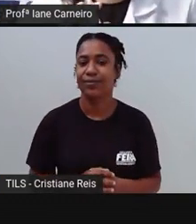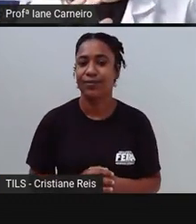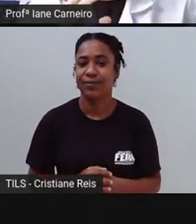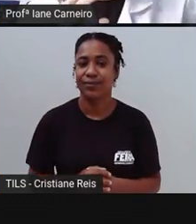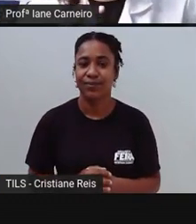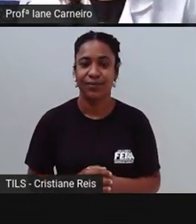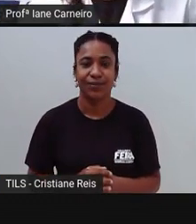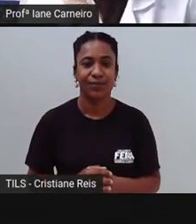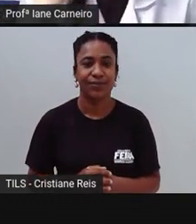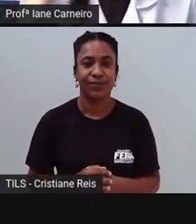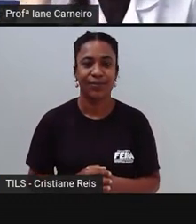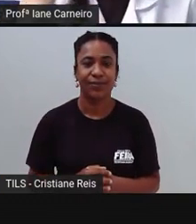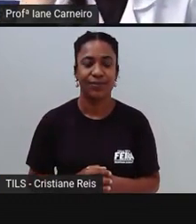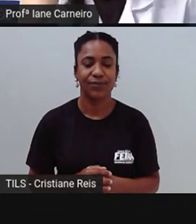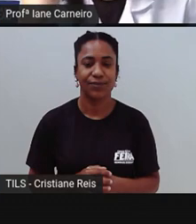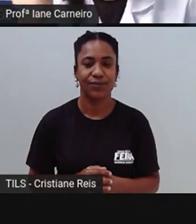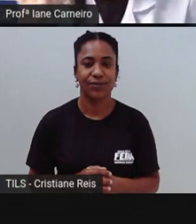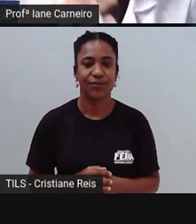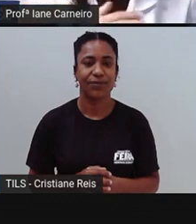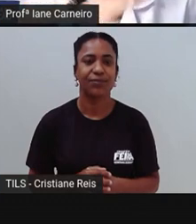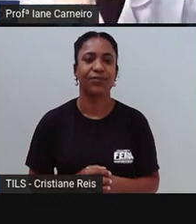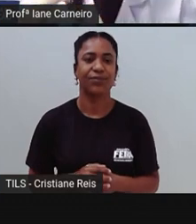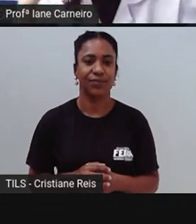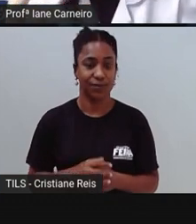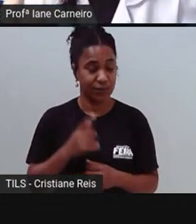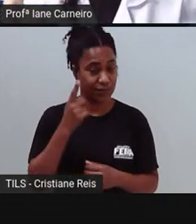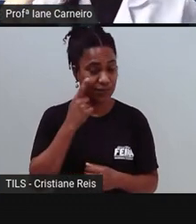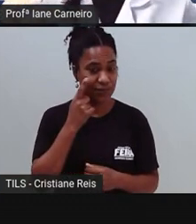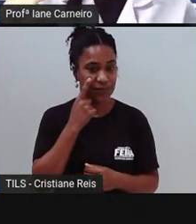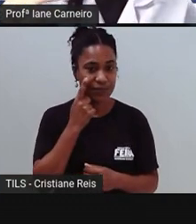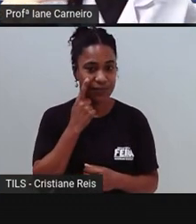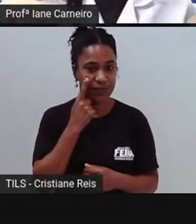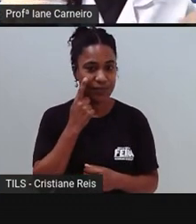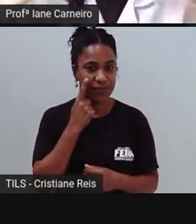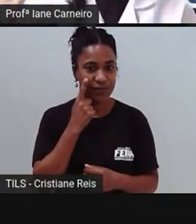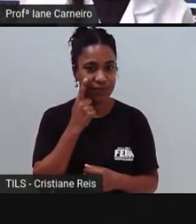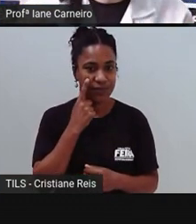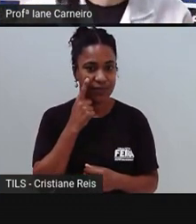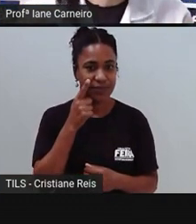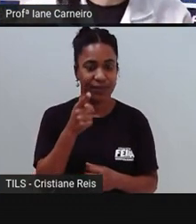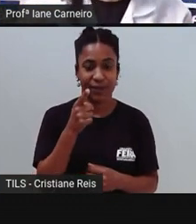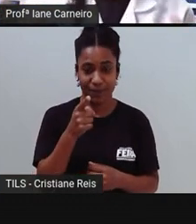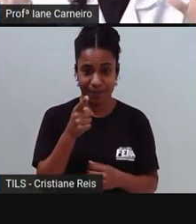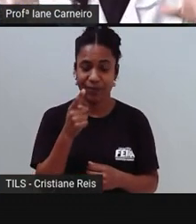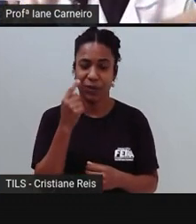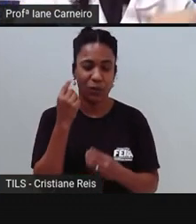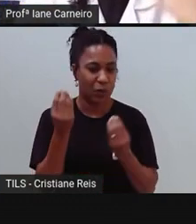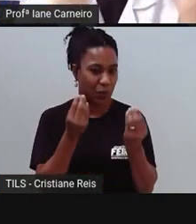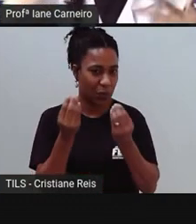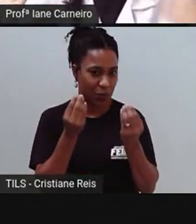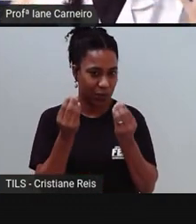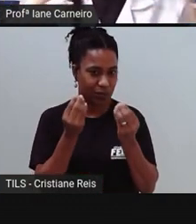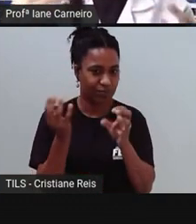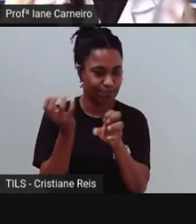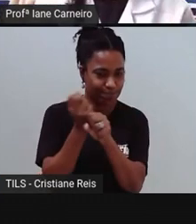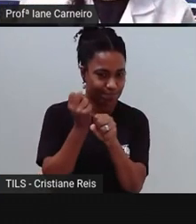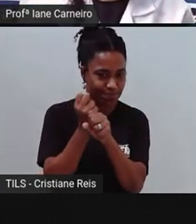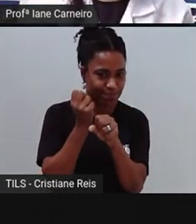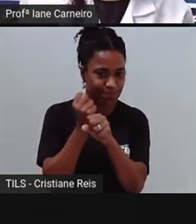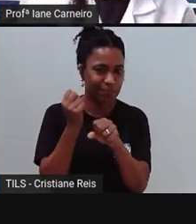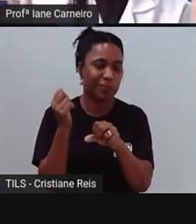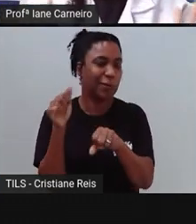Pro mostrar aqui para vocês, existem formas diferentes da gente calcular, tá? Existem